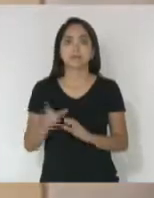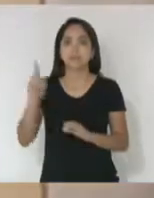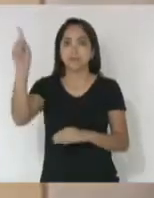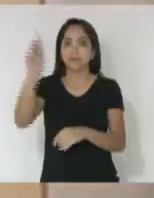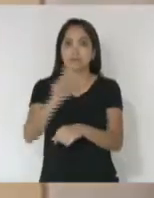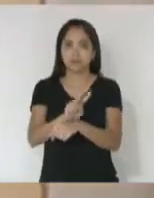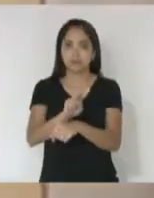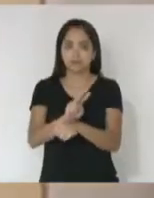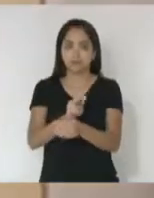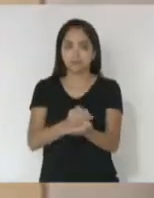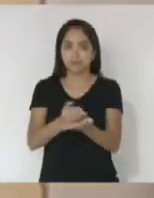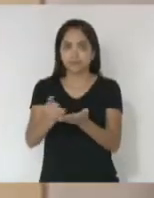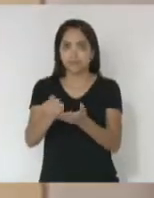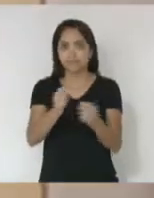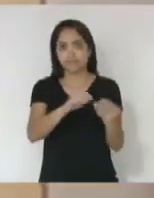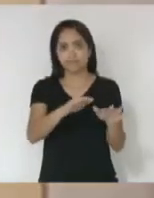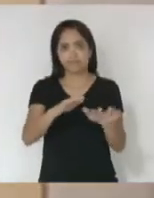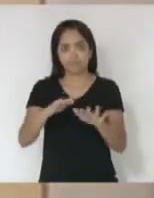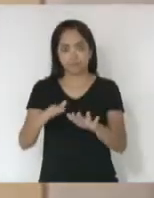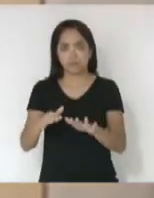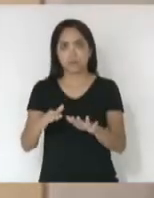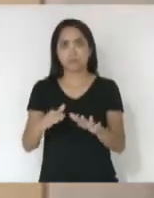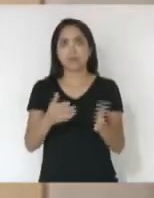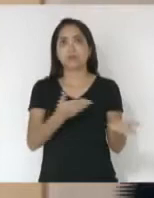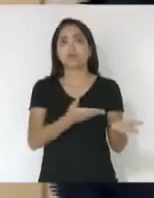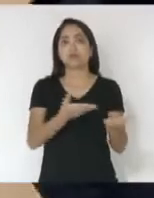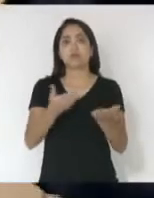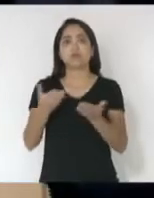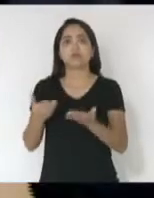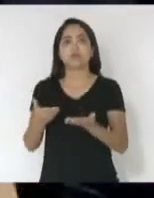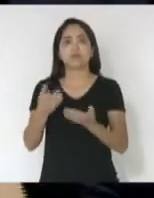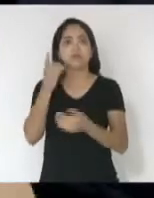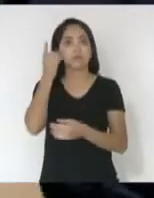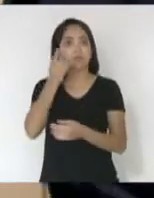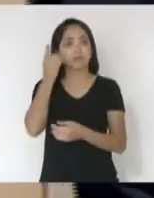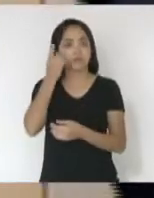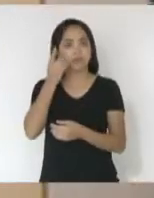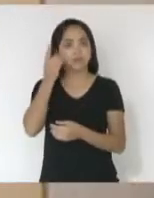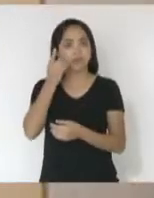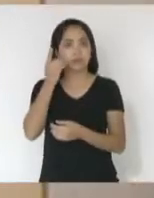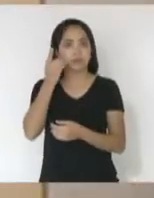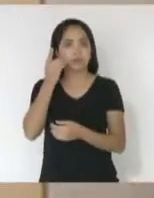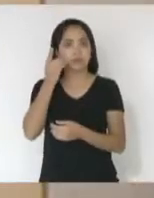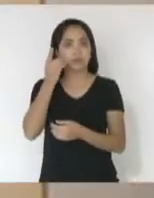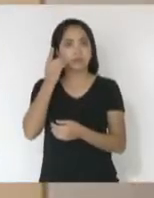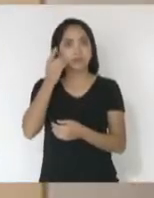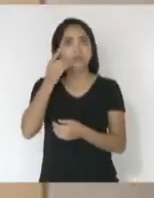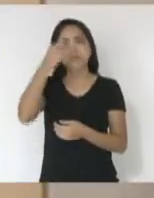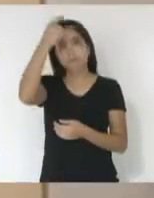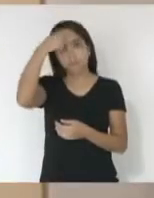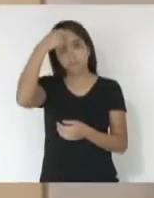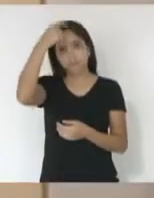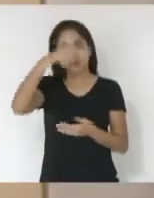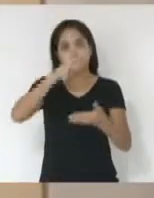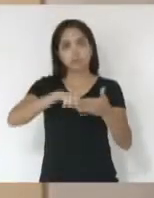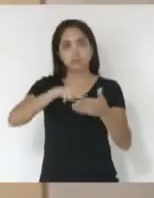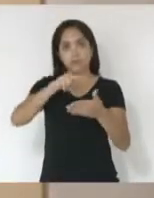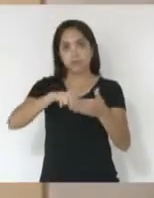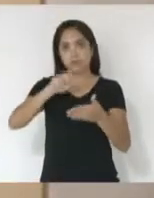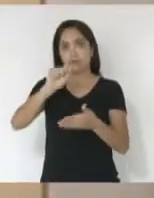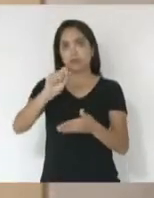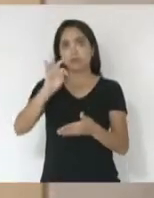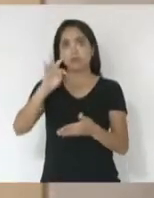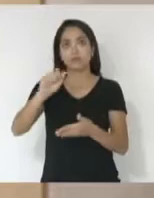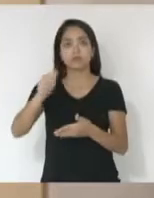Sob a proteção de Deus, declaro aberta a presente sessão e convido o eminente deputado Maurício Cudilarque para proceder